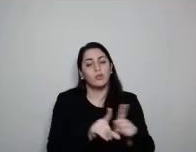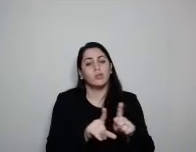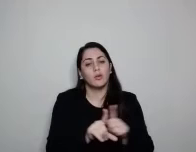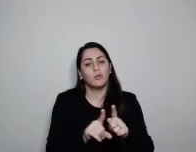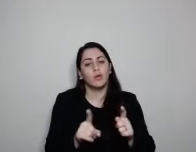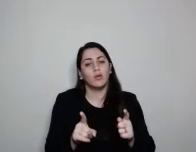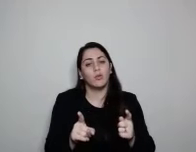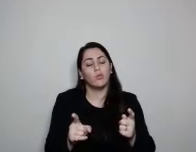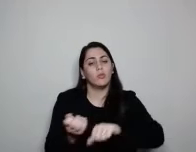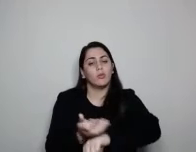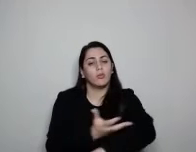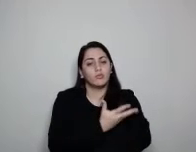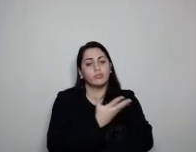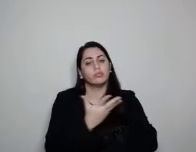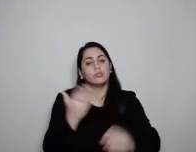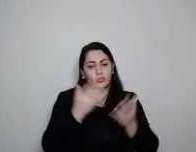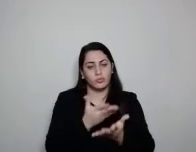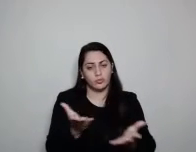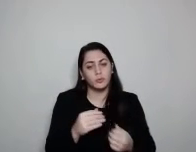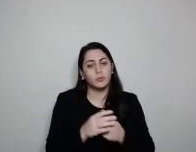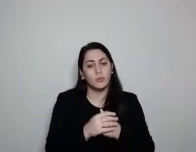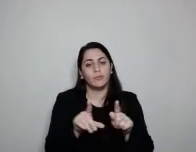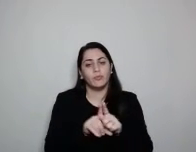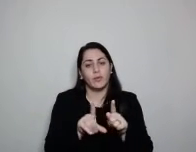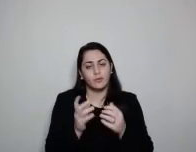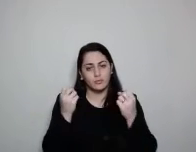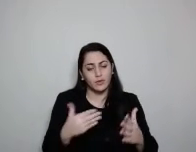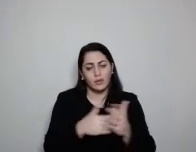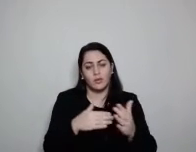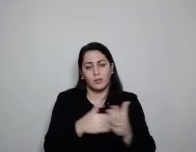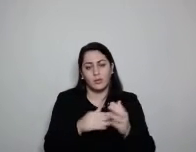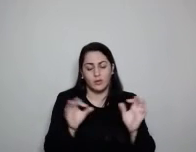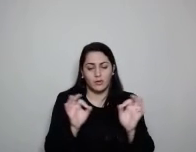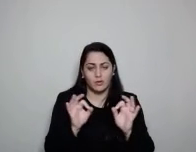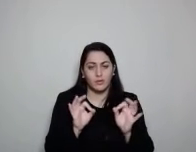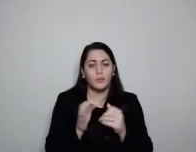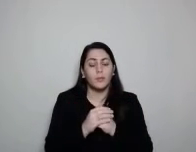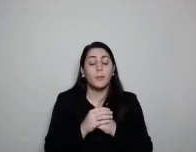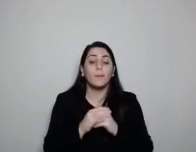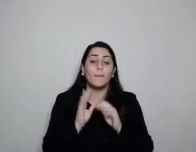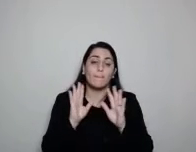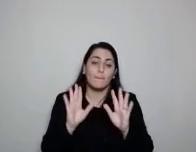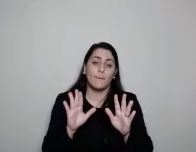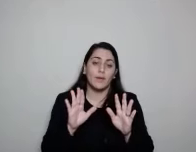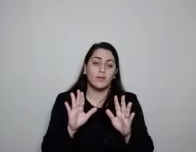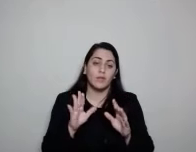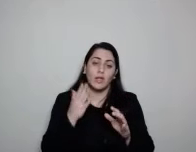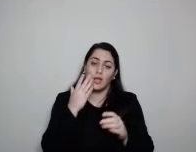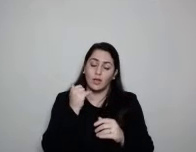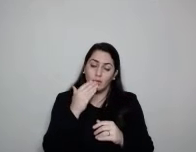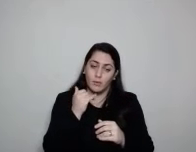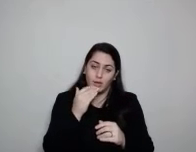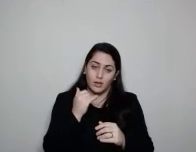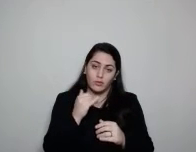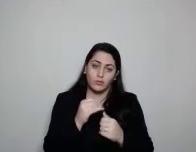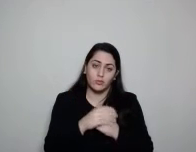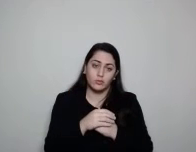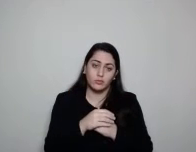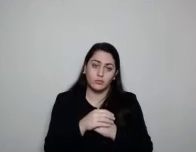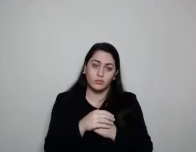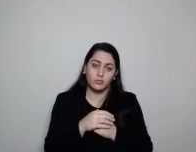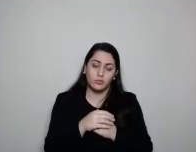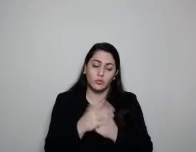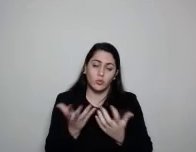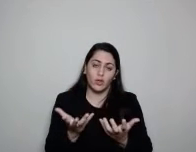bem recepcionado, sem qualquer obstáculo, né? Por outro lado, com relação aos alimentos, o que eu tenho a pontuar é